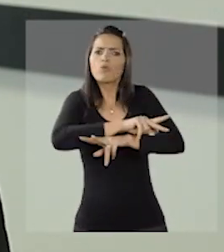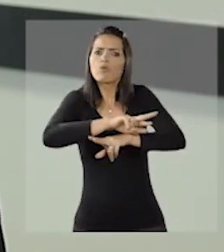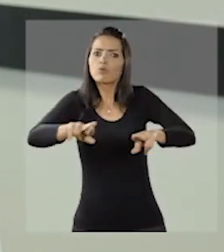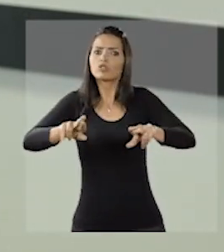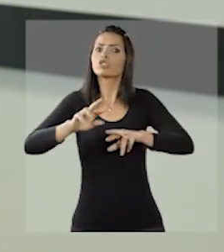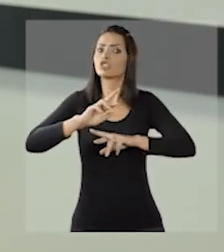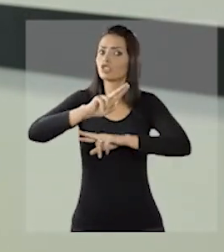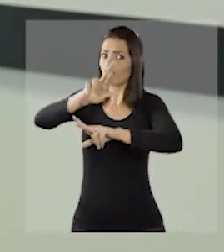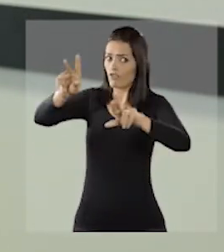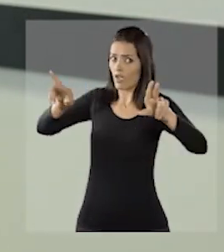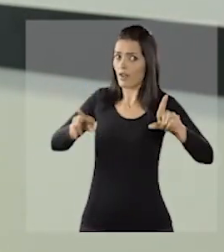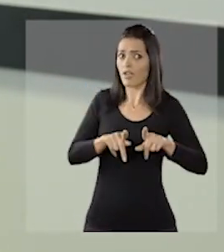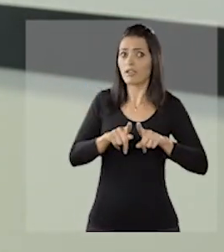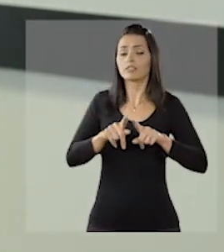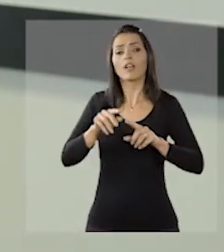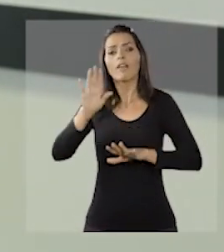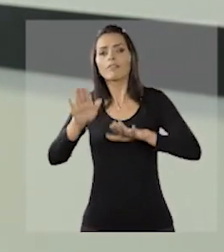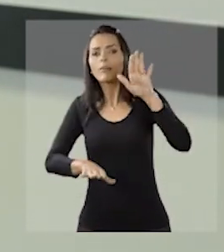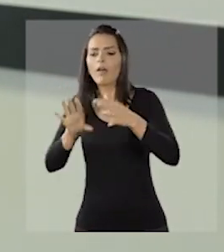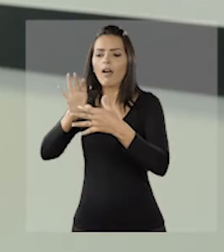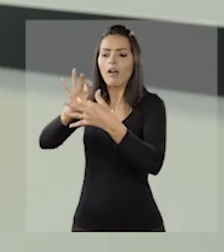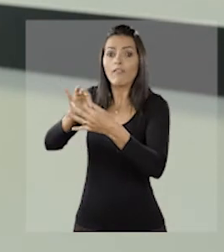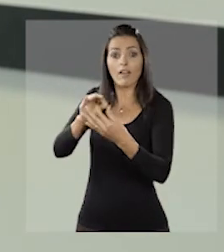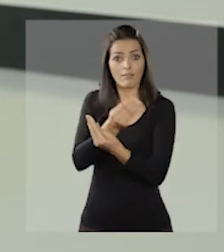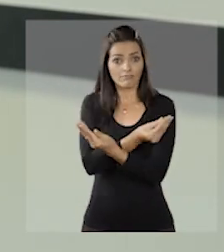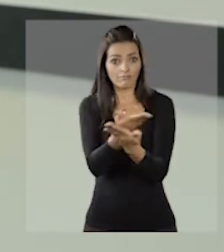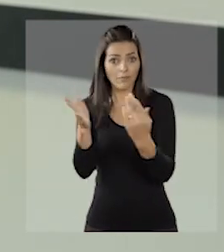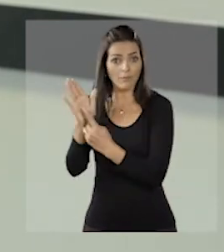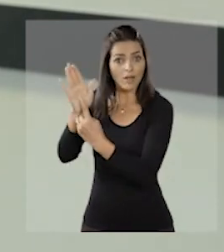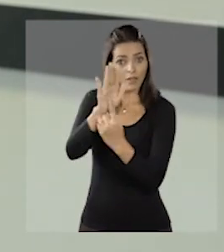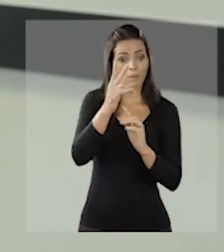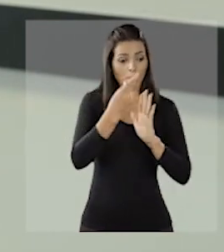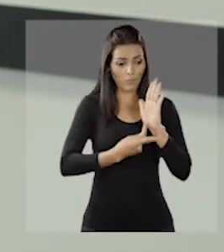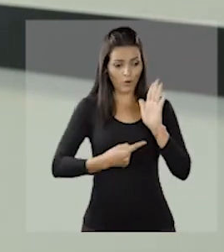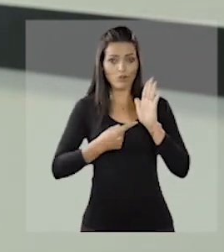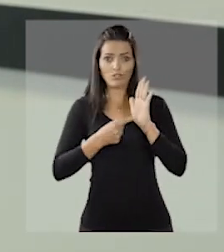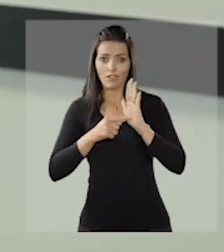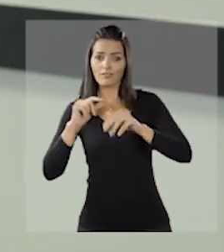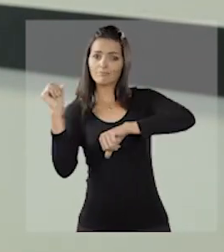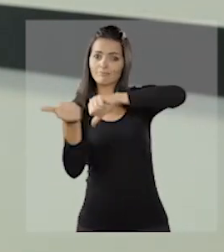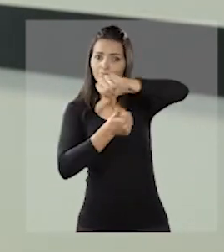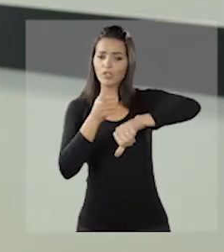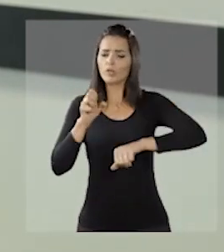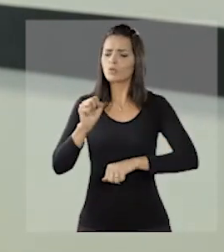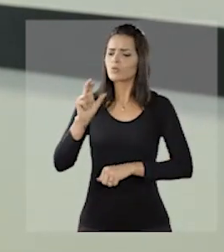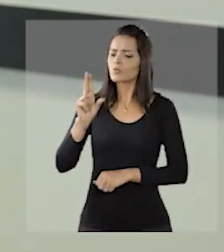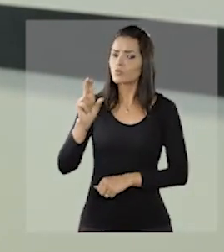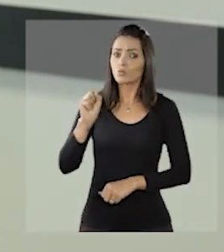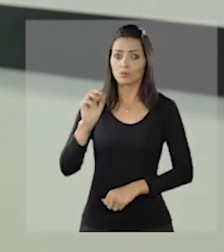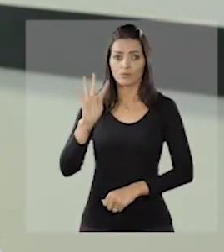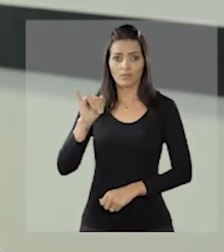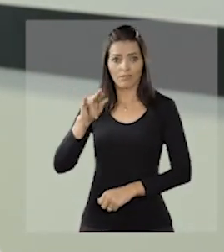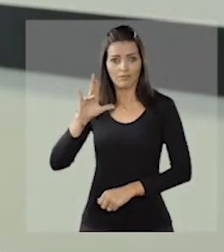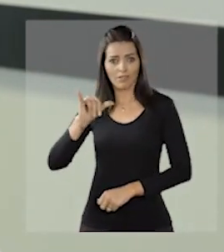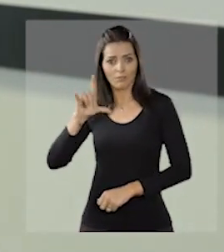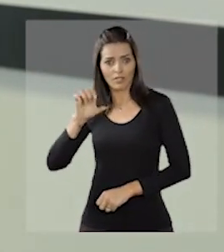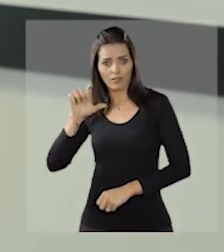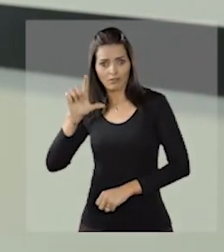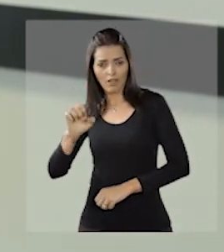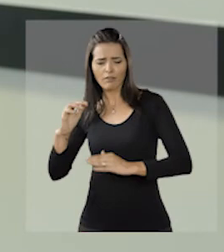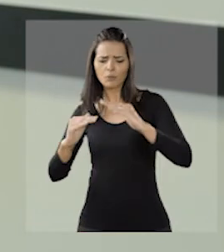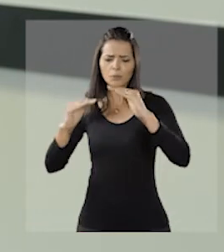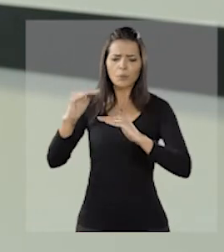variadas, e nós vamos apresentar para as seccionais esse projeto de forma mais minuciosa, mostrando a